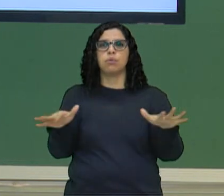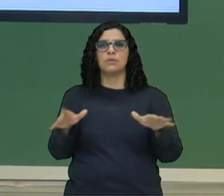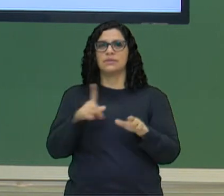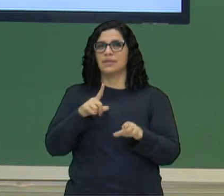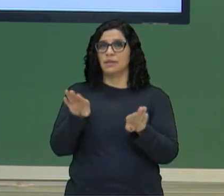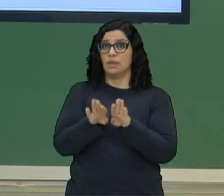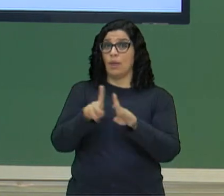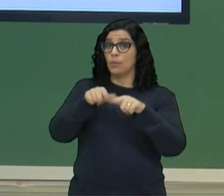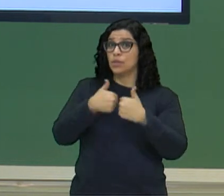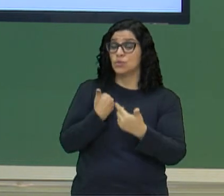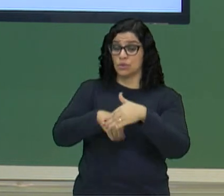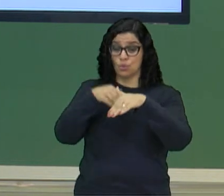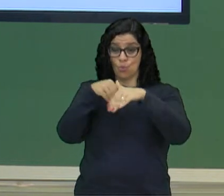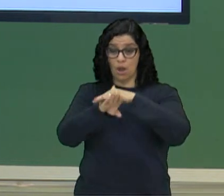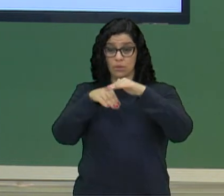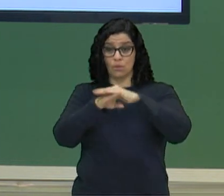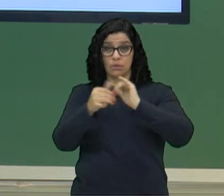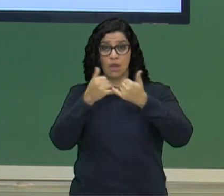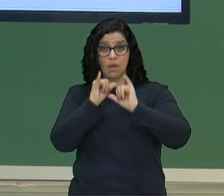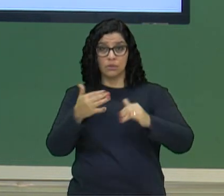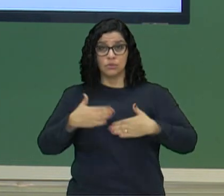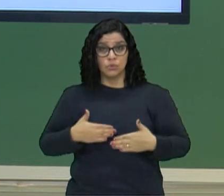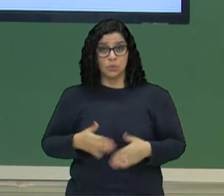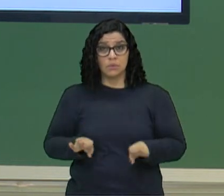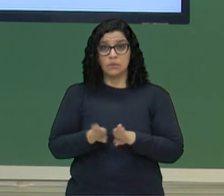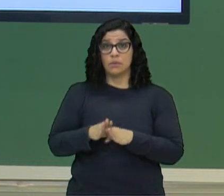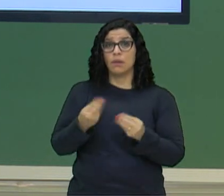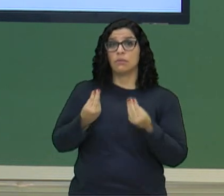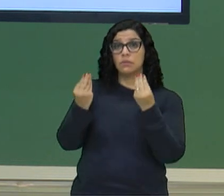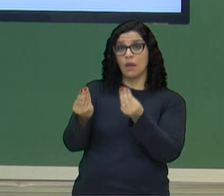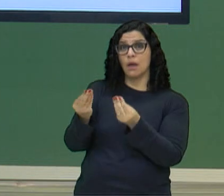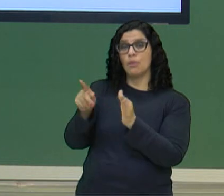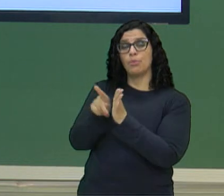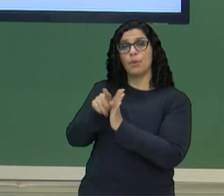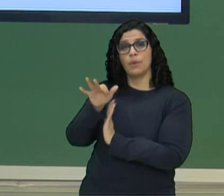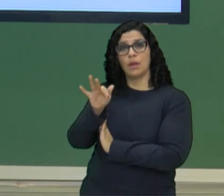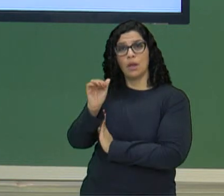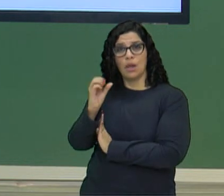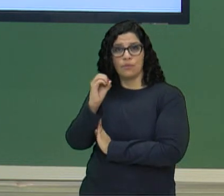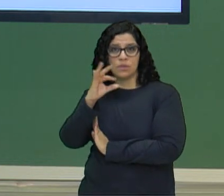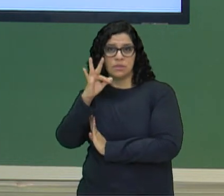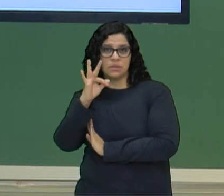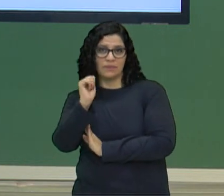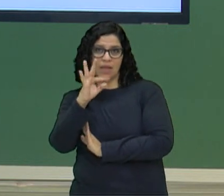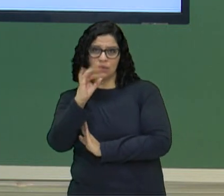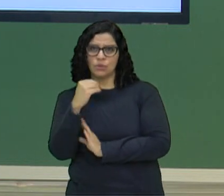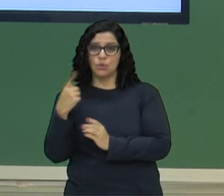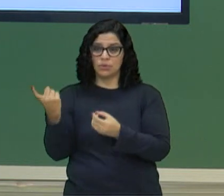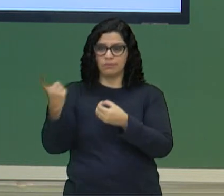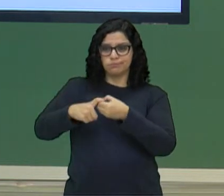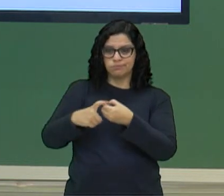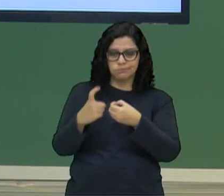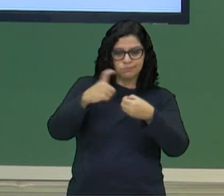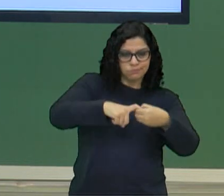E é assim que nós guardamos energia, fornecendo ela para o fosfato se ligar, o ADP, o